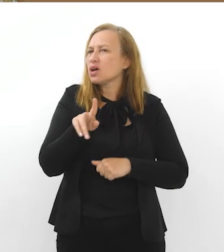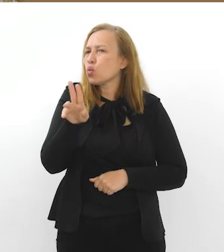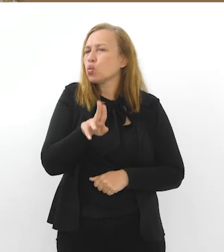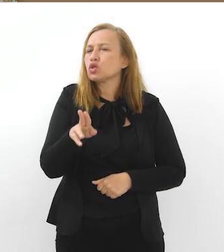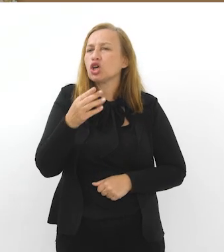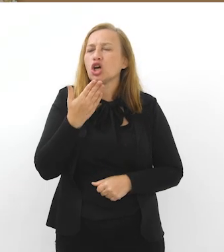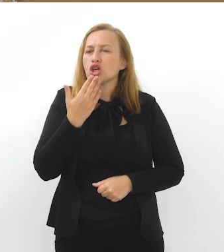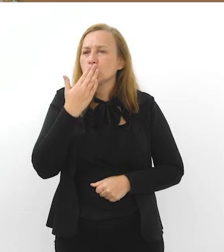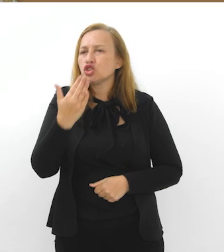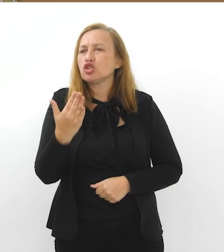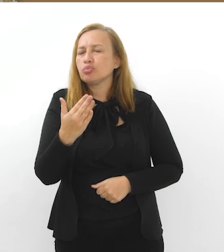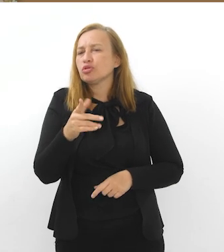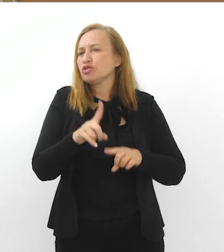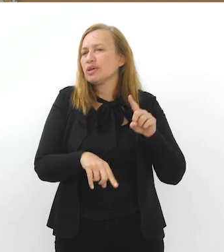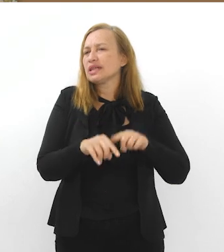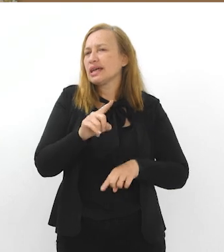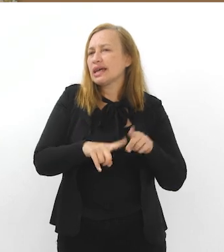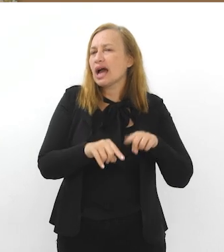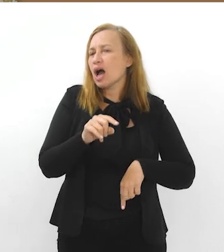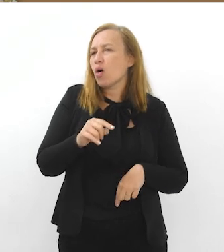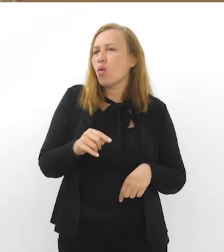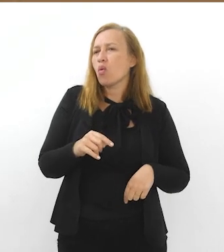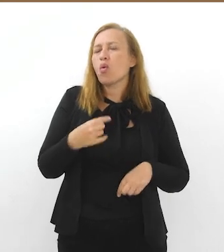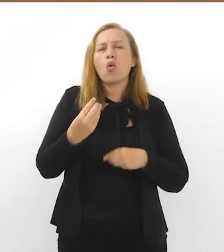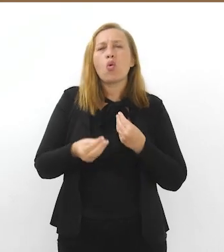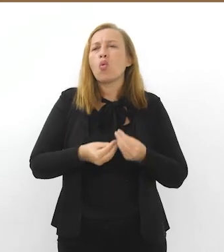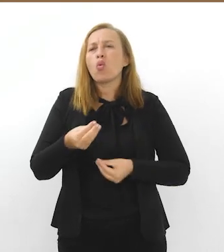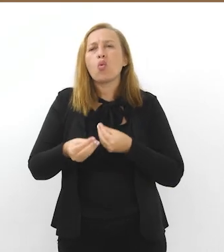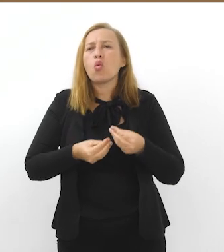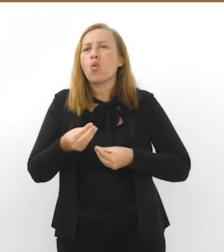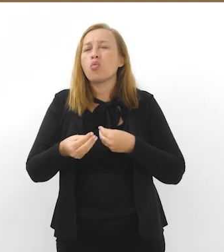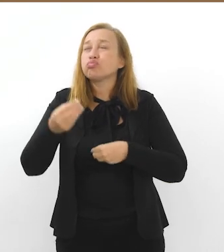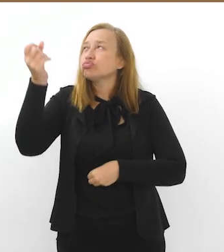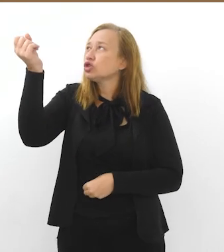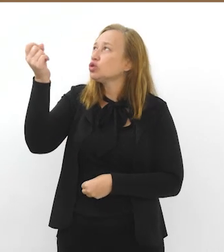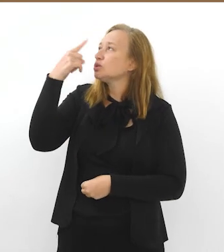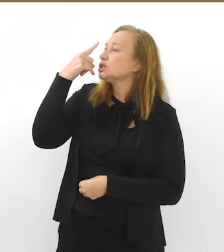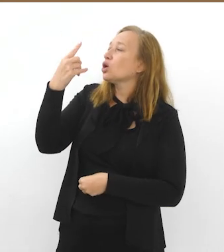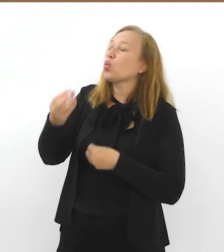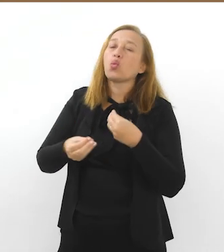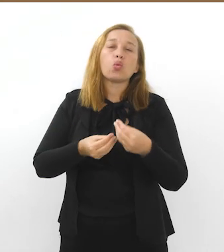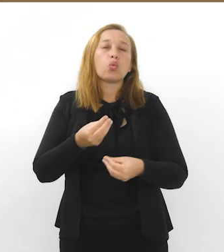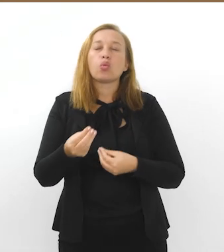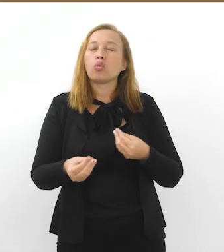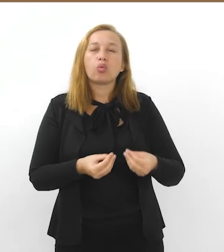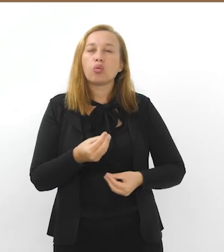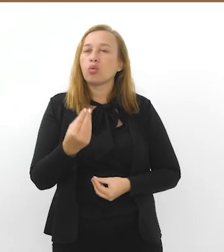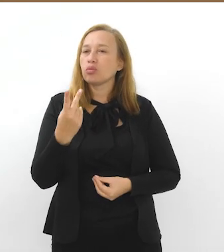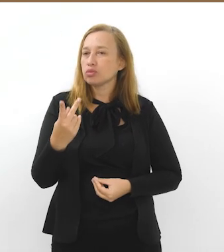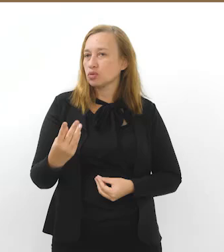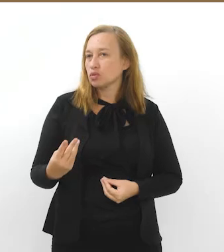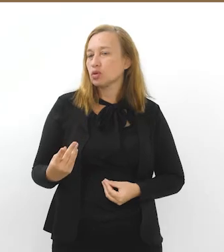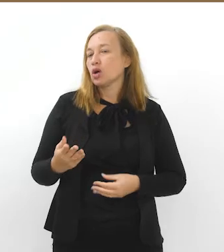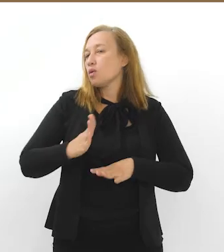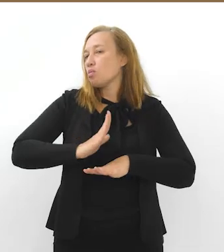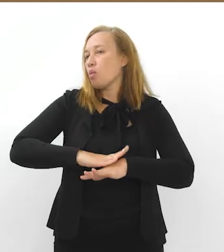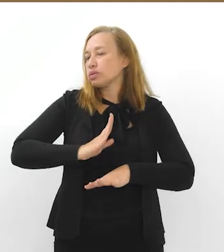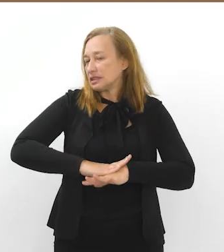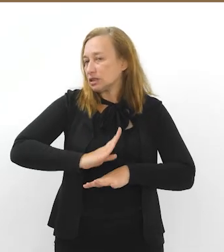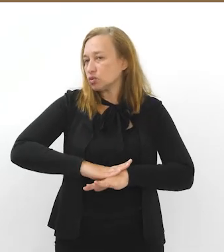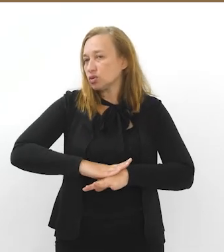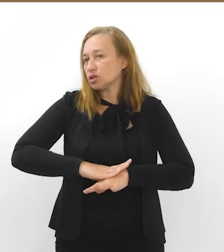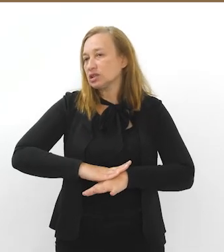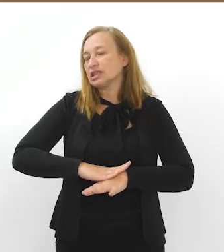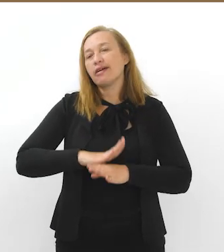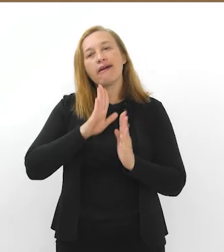Você utiliza que tipo de material? Como é que vem a sua inspiração, enfim, no seu